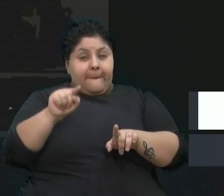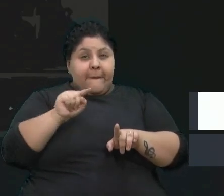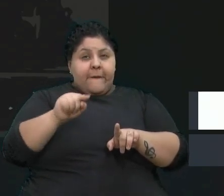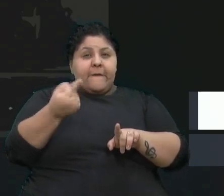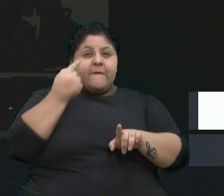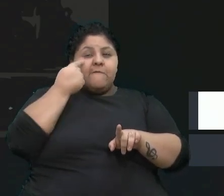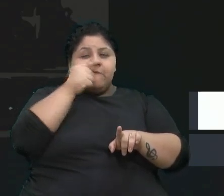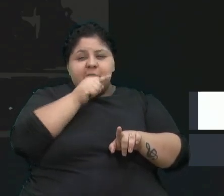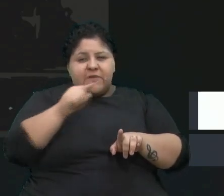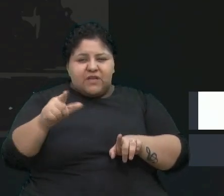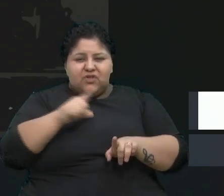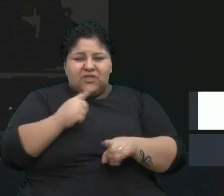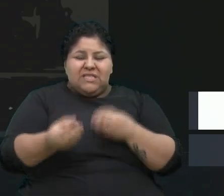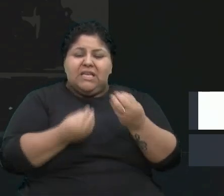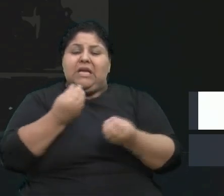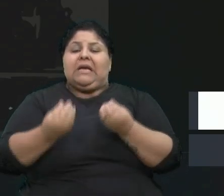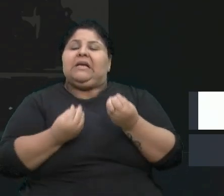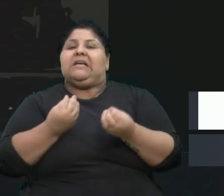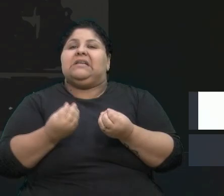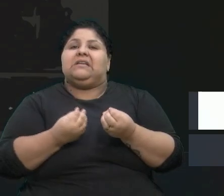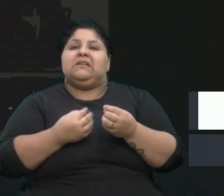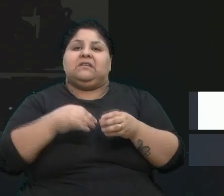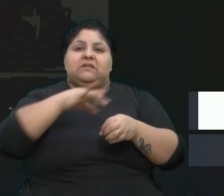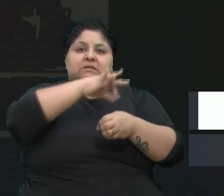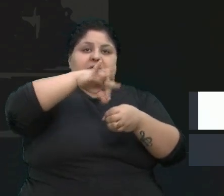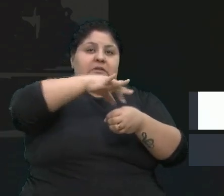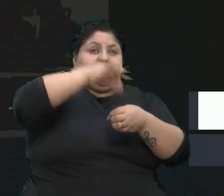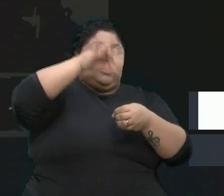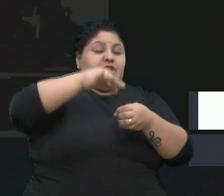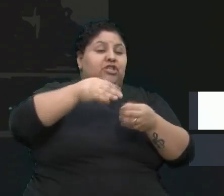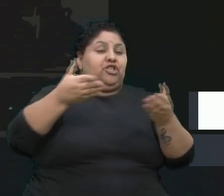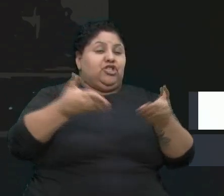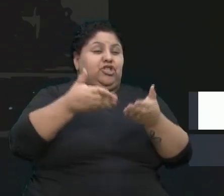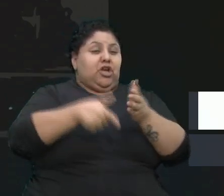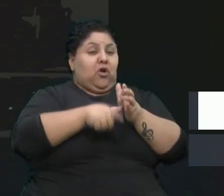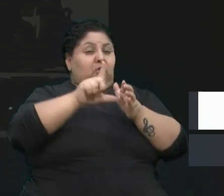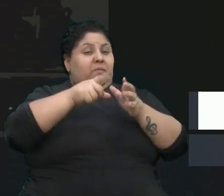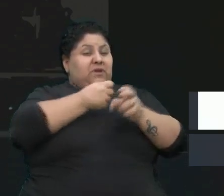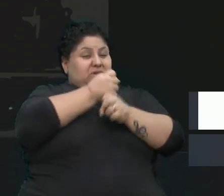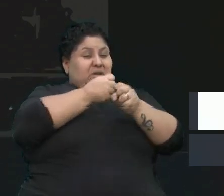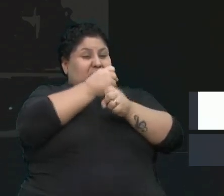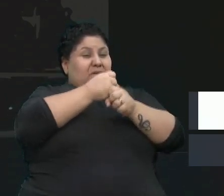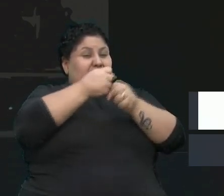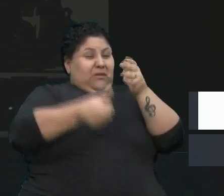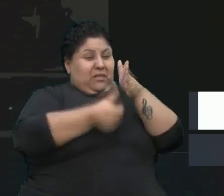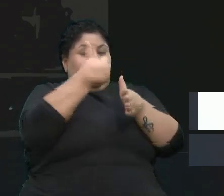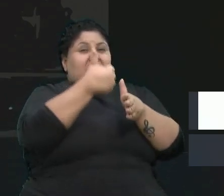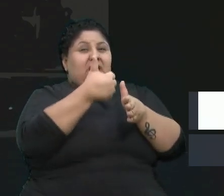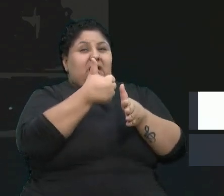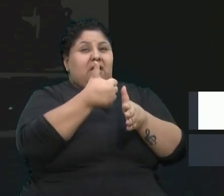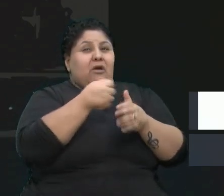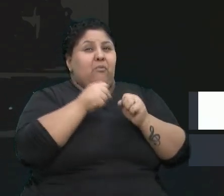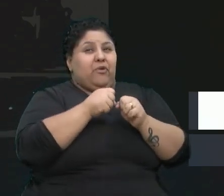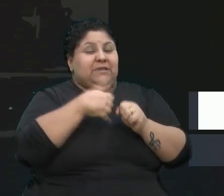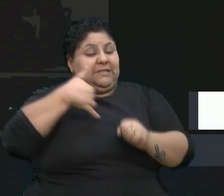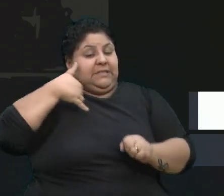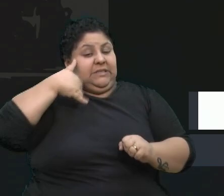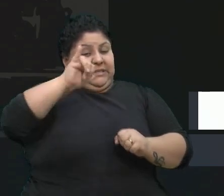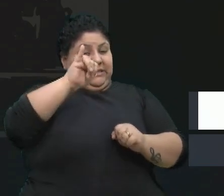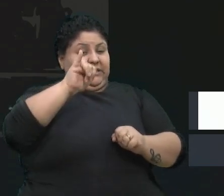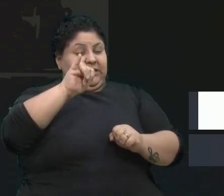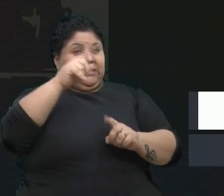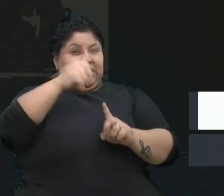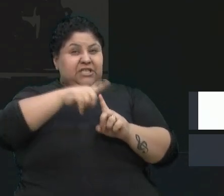se há possibilidade da concessionária já adiantar algumas obras de benfeitorias aí, para que possa evitar esse tipo